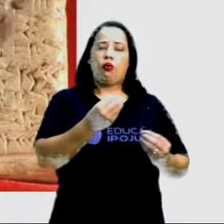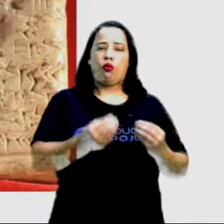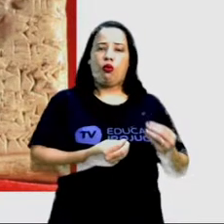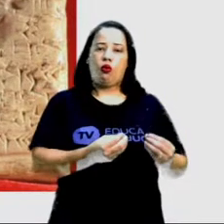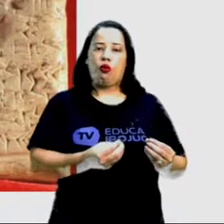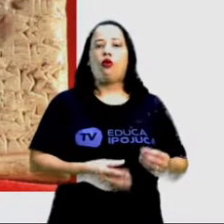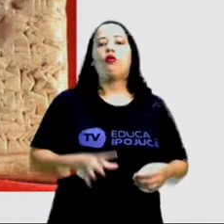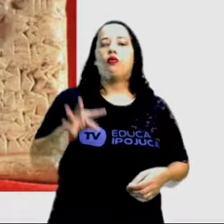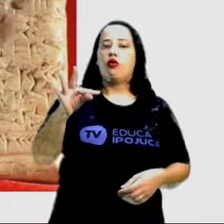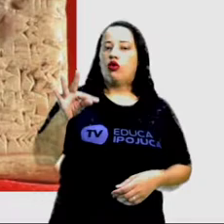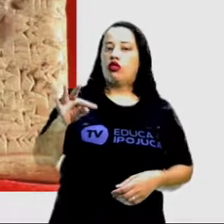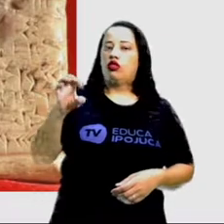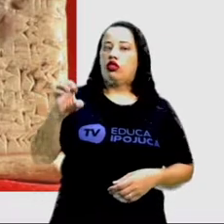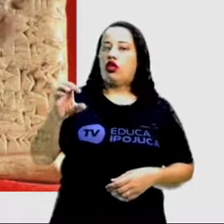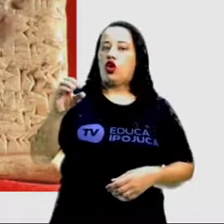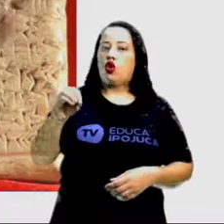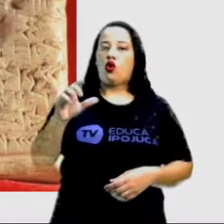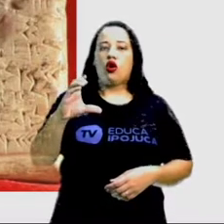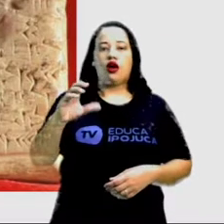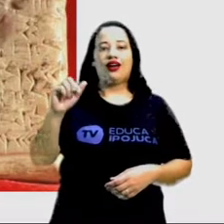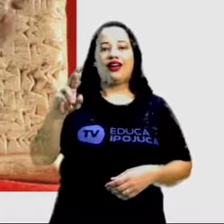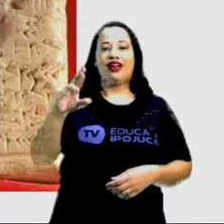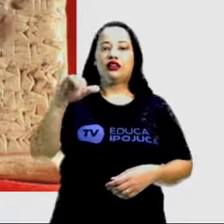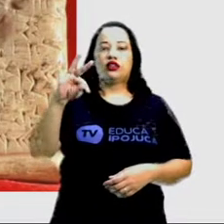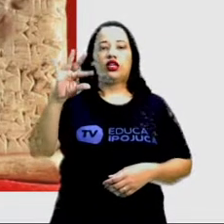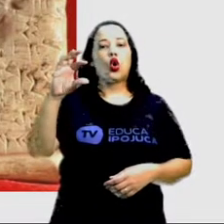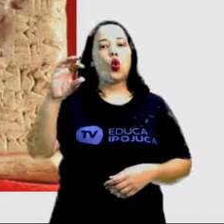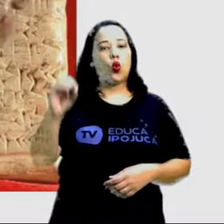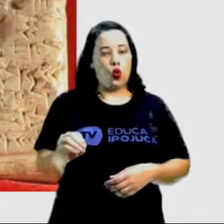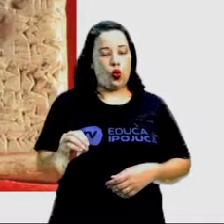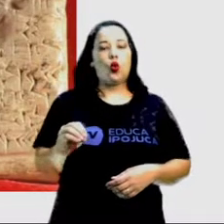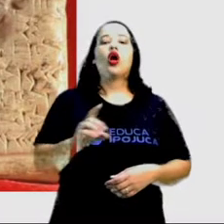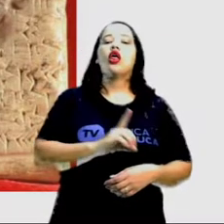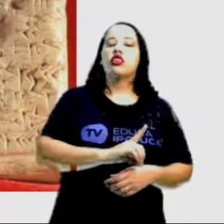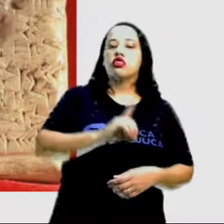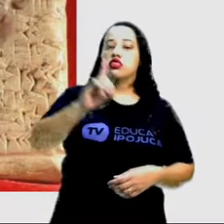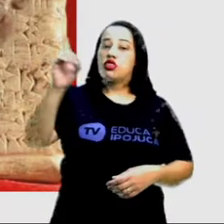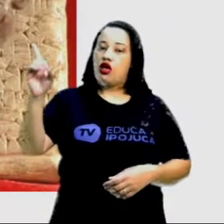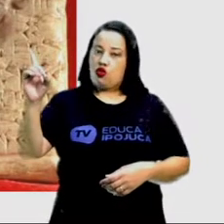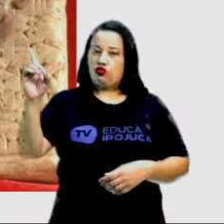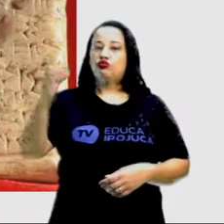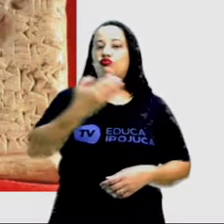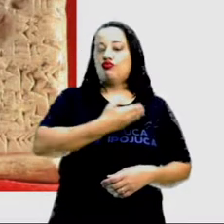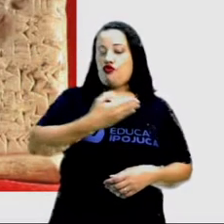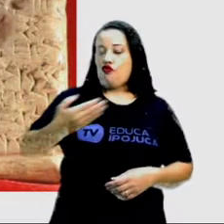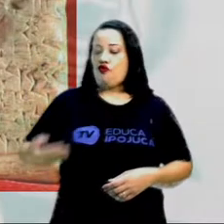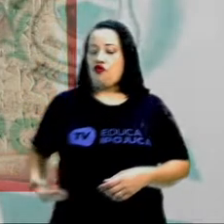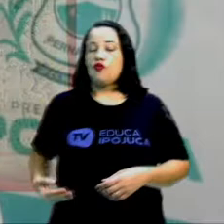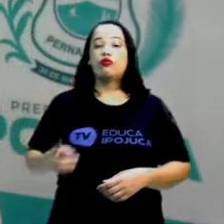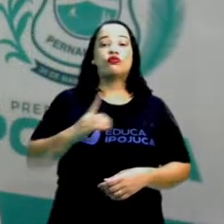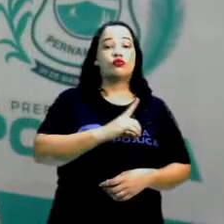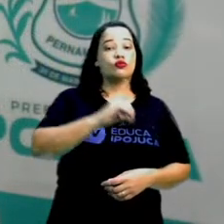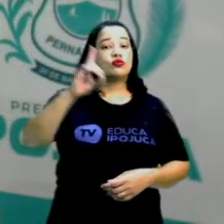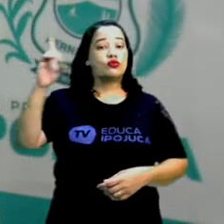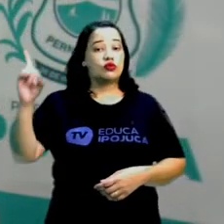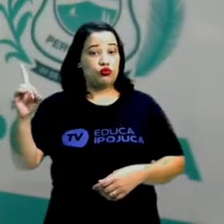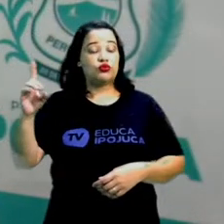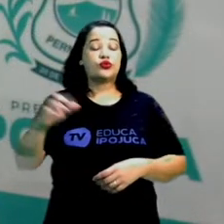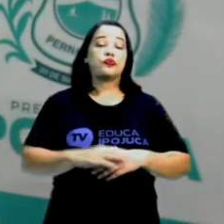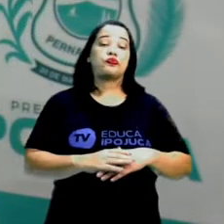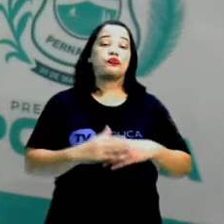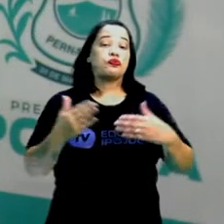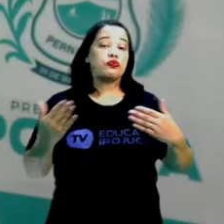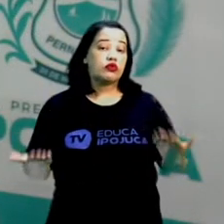já falamos aqui, é um governo dos deuses. Na Mesopotâmia, o governo teocrático, né, ele